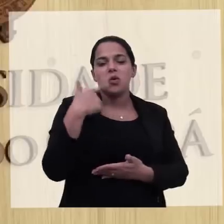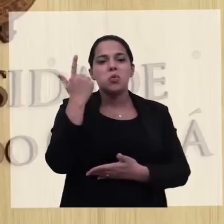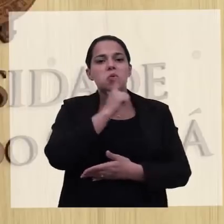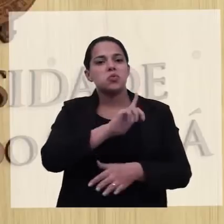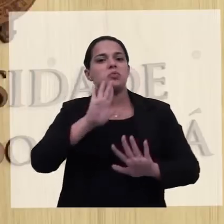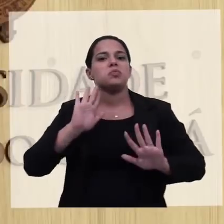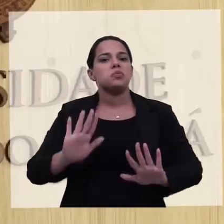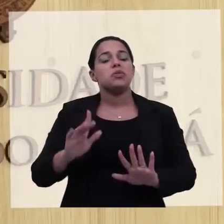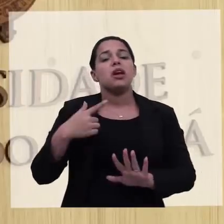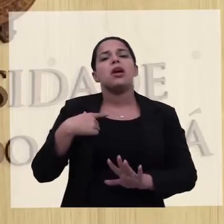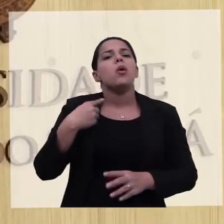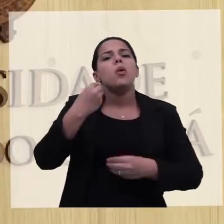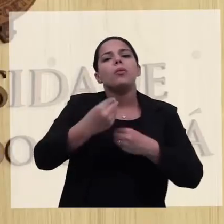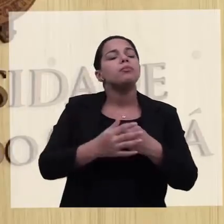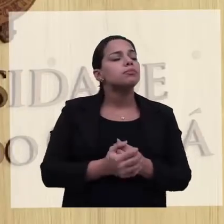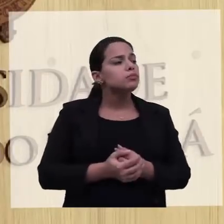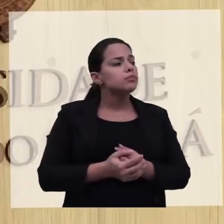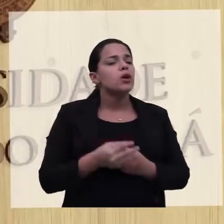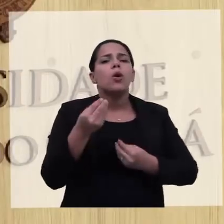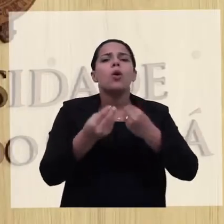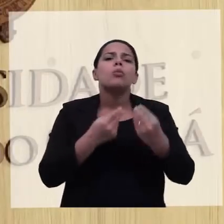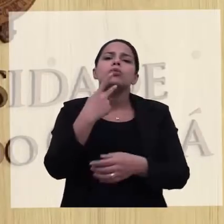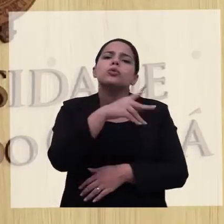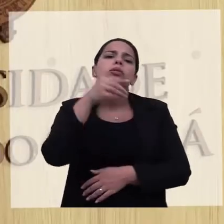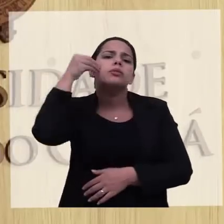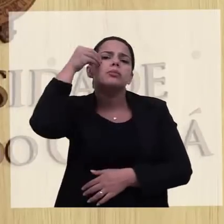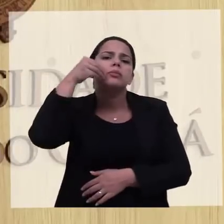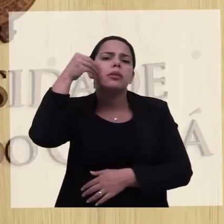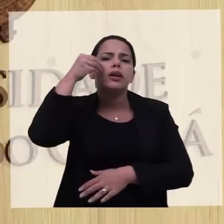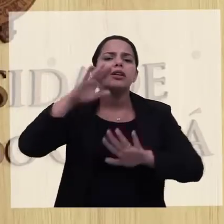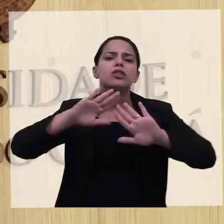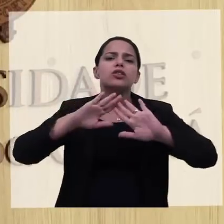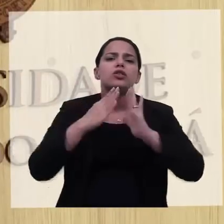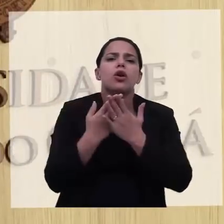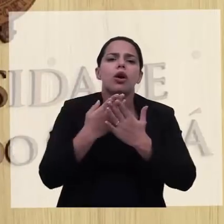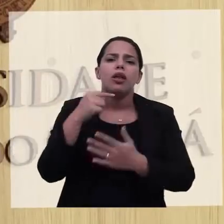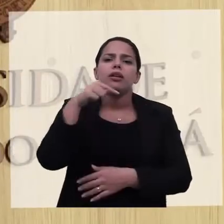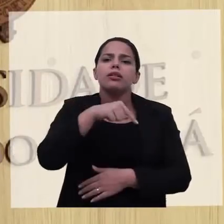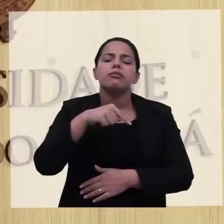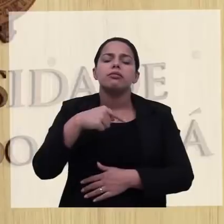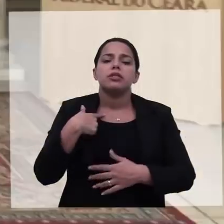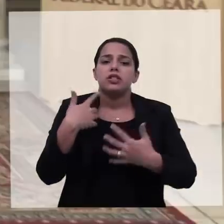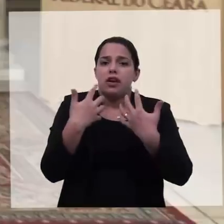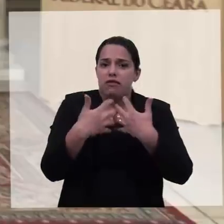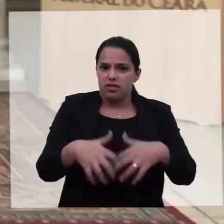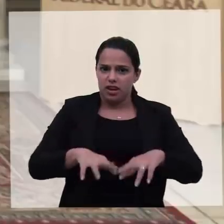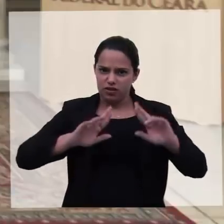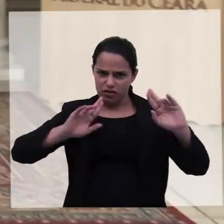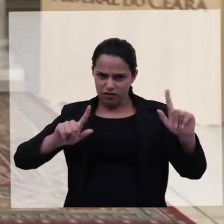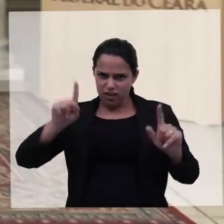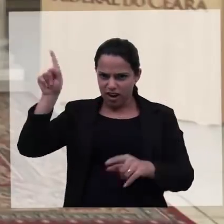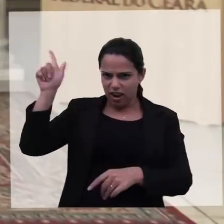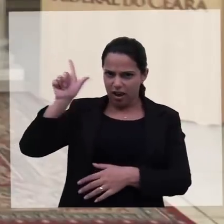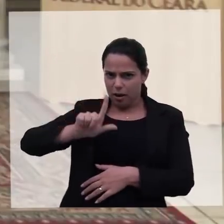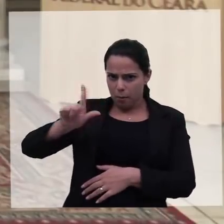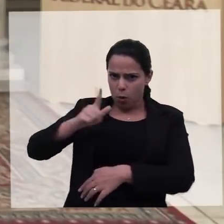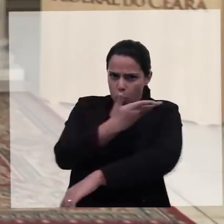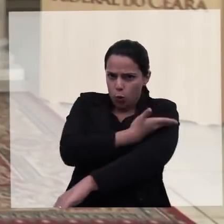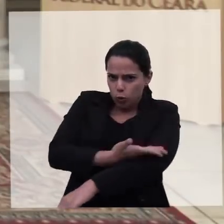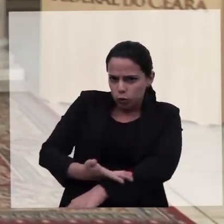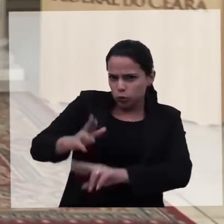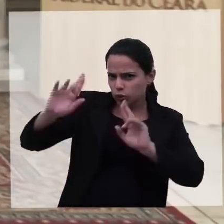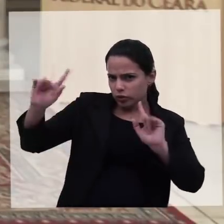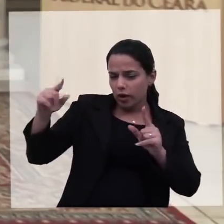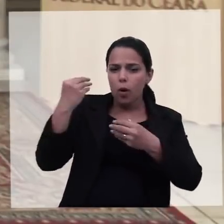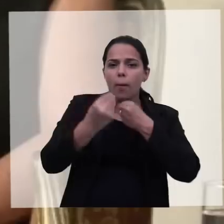E a experiência de estudar aqui na escola técnica, ela foi muito diferente do que a senhora estava acostumada lá em Limoeiro? Em parte, sim, principalmente